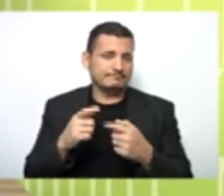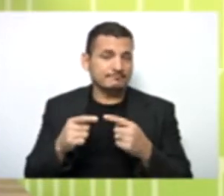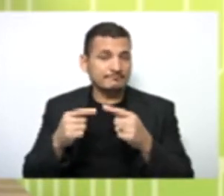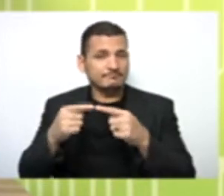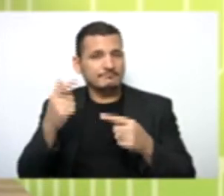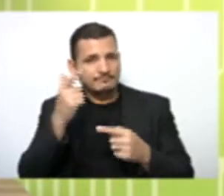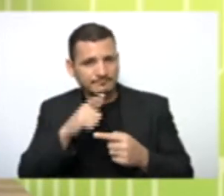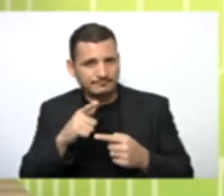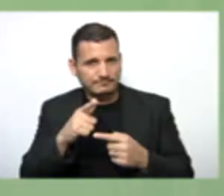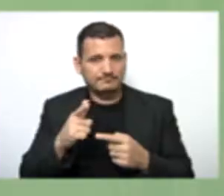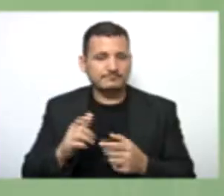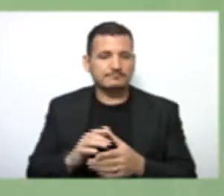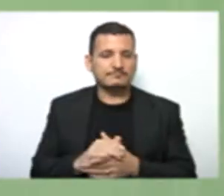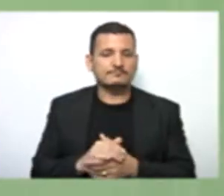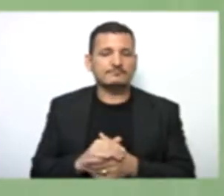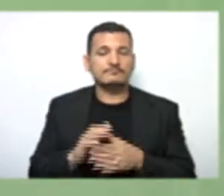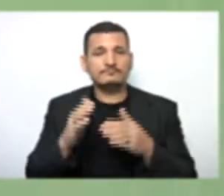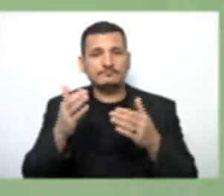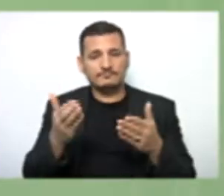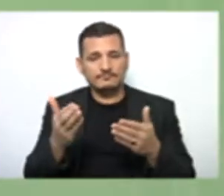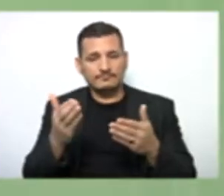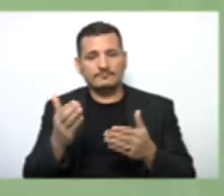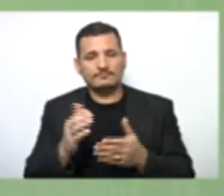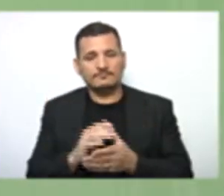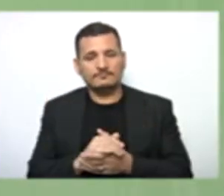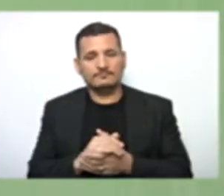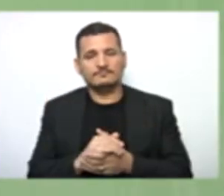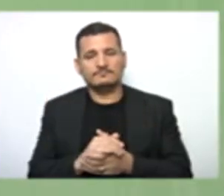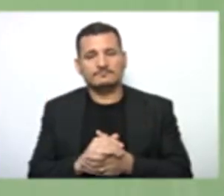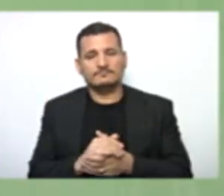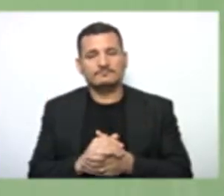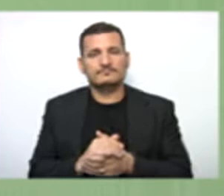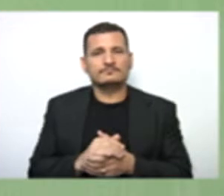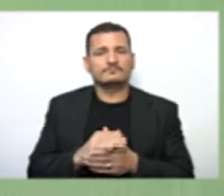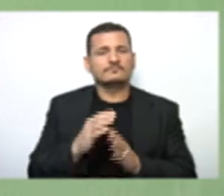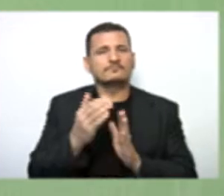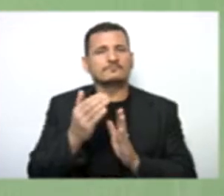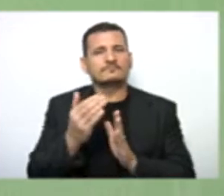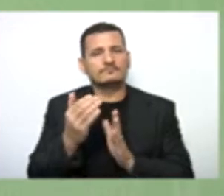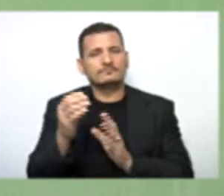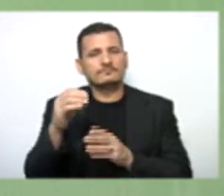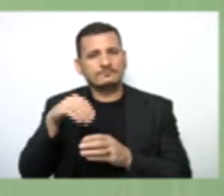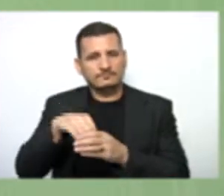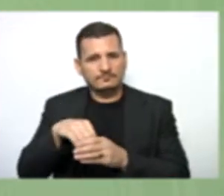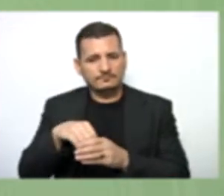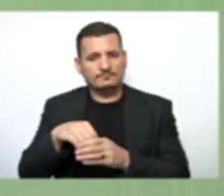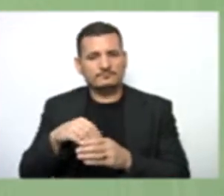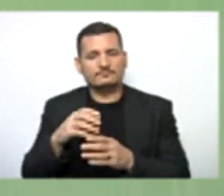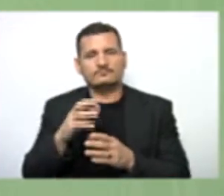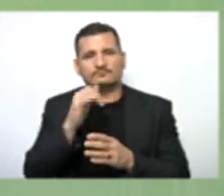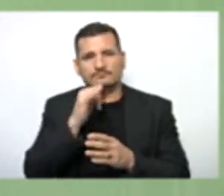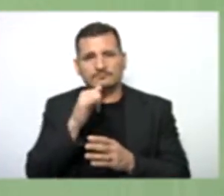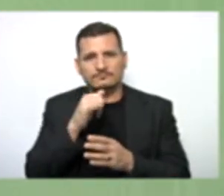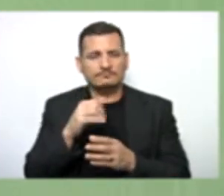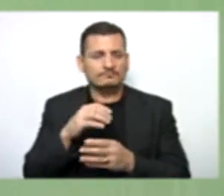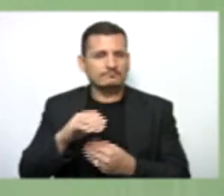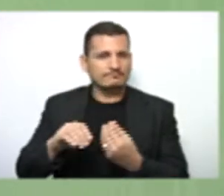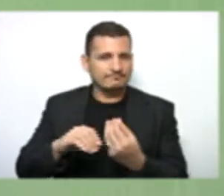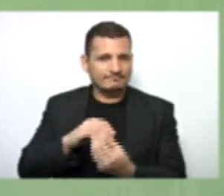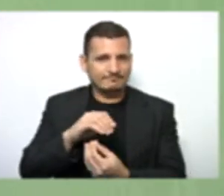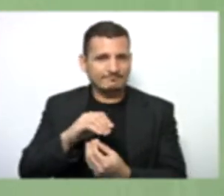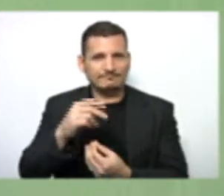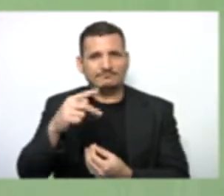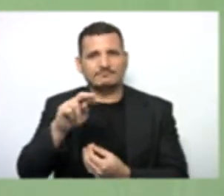esse objetivo. Então aí, quando a gente fala de um processo no nosso mundo, né, da informática, no nosso